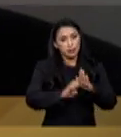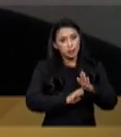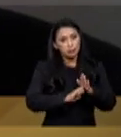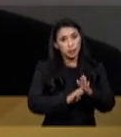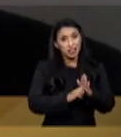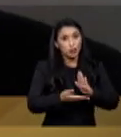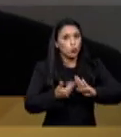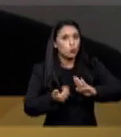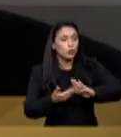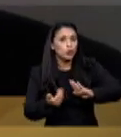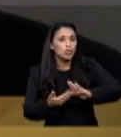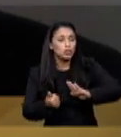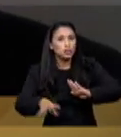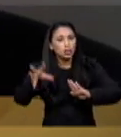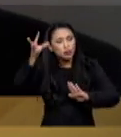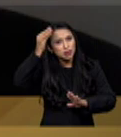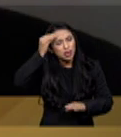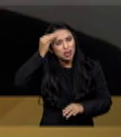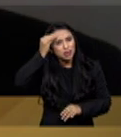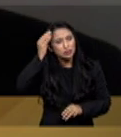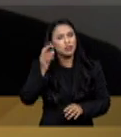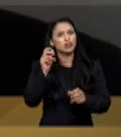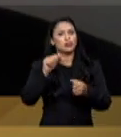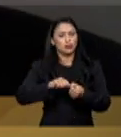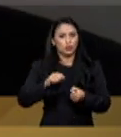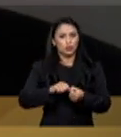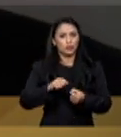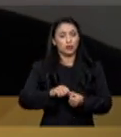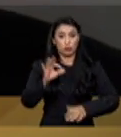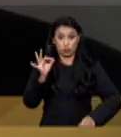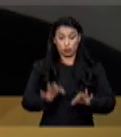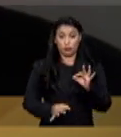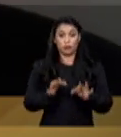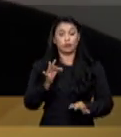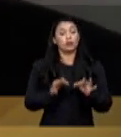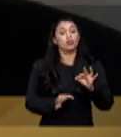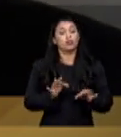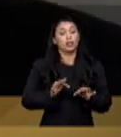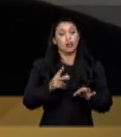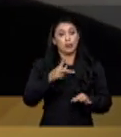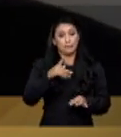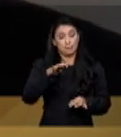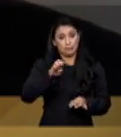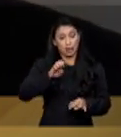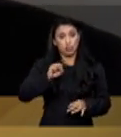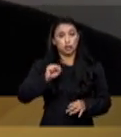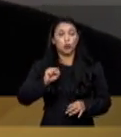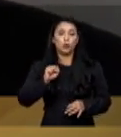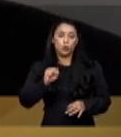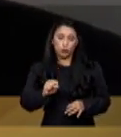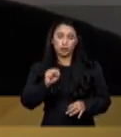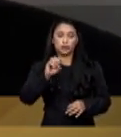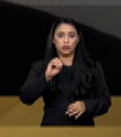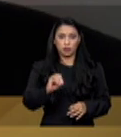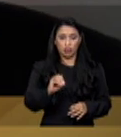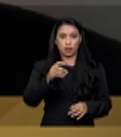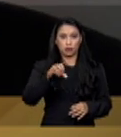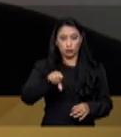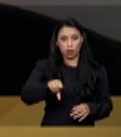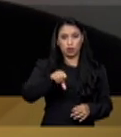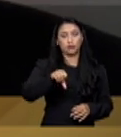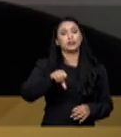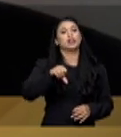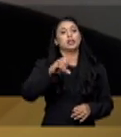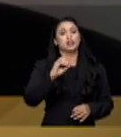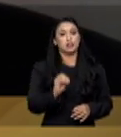a partir do entendimento firmado por ocasião do julgamento da PET 8090, em sede